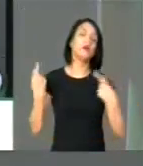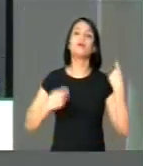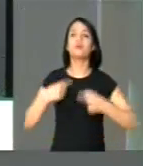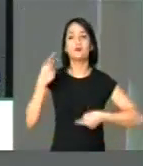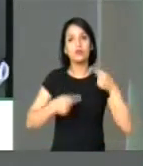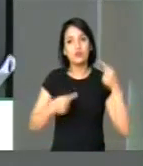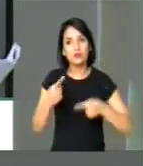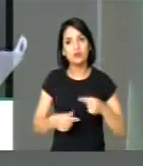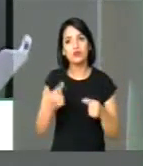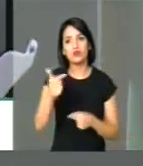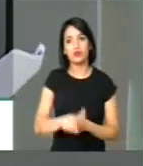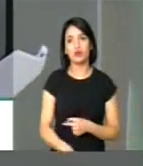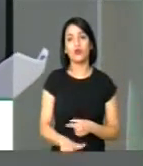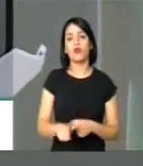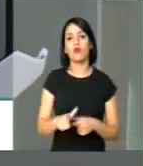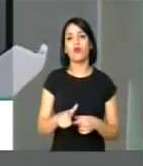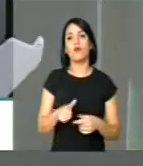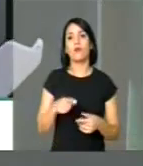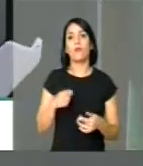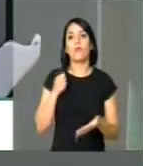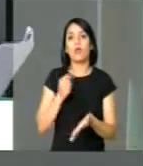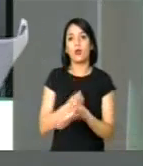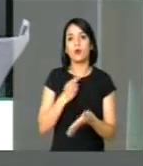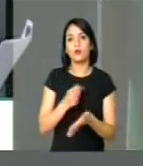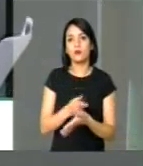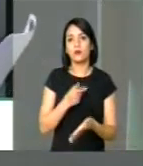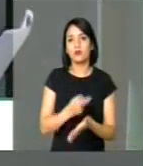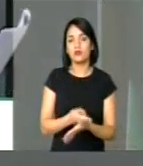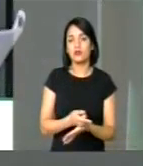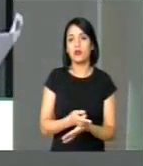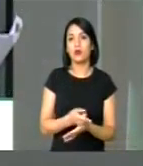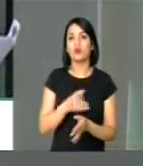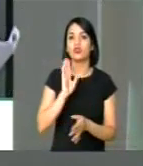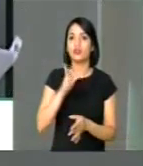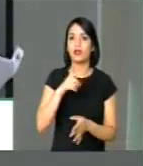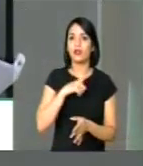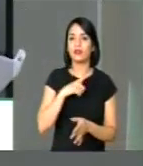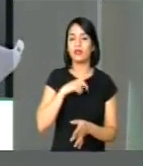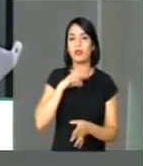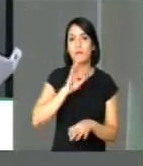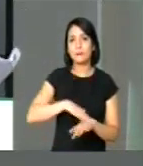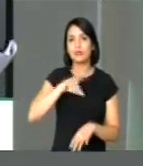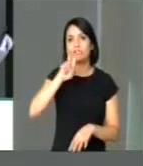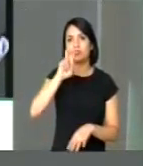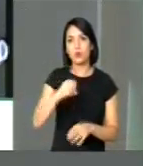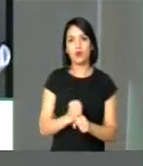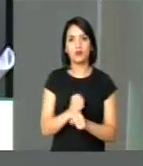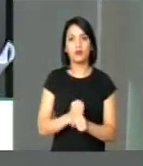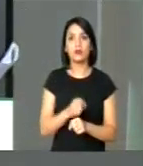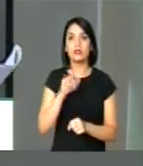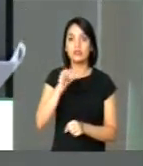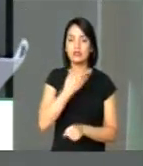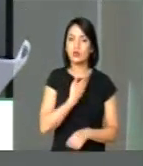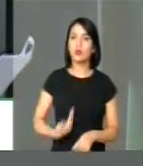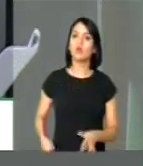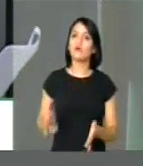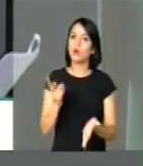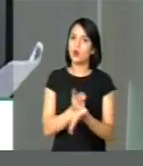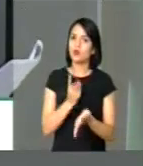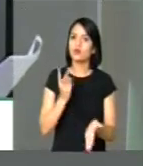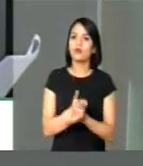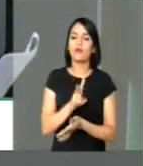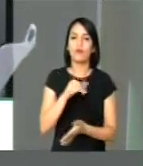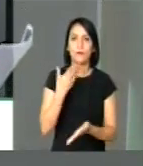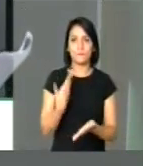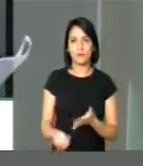da contribuição sobre a produção, como já existe há mais de meio século, e que se o governo insistir nisso, vai acabar perdendo dinheiro,